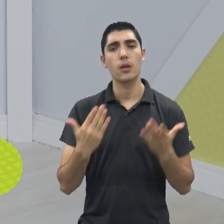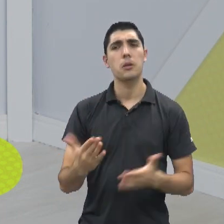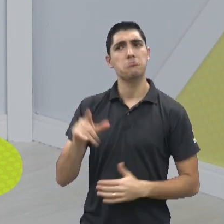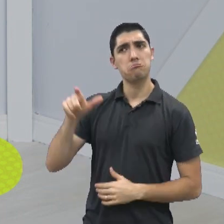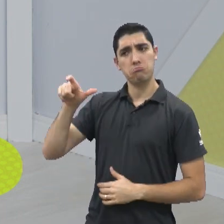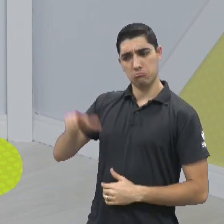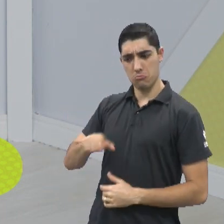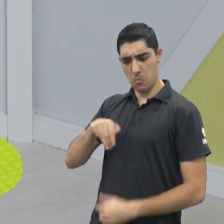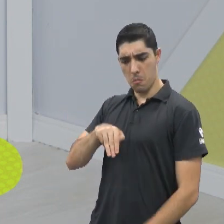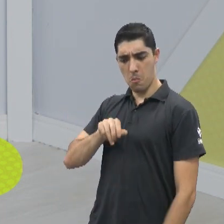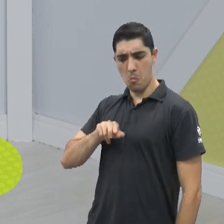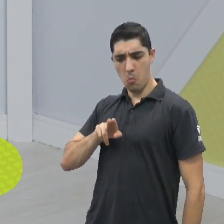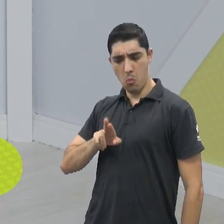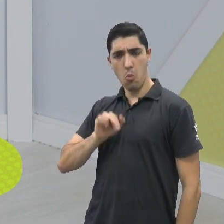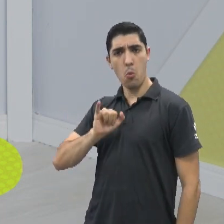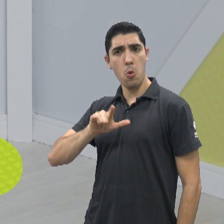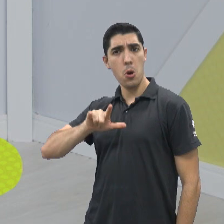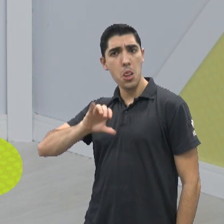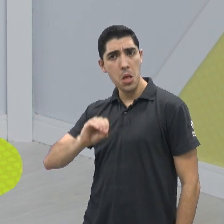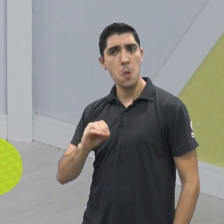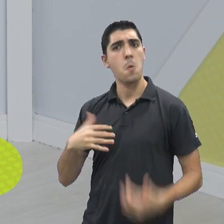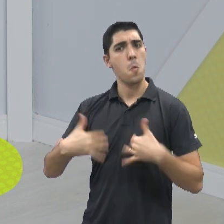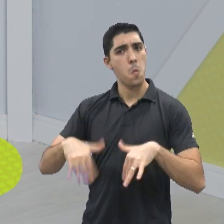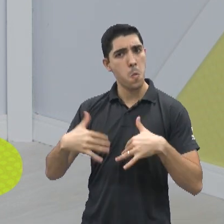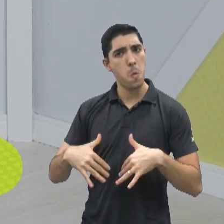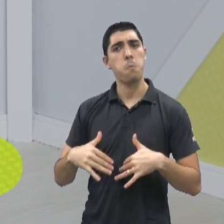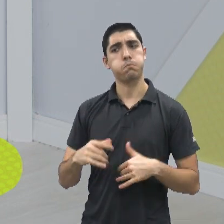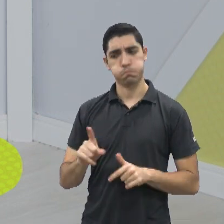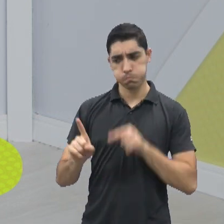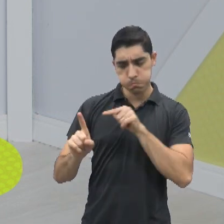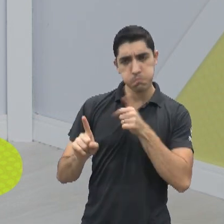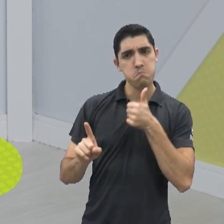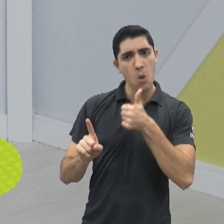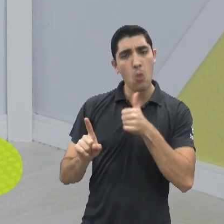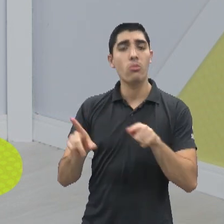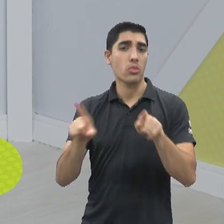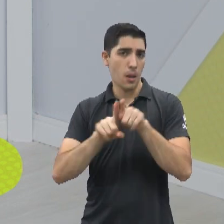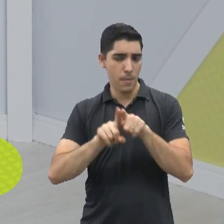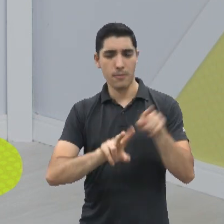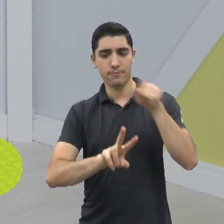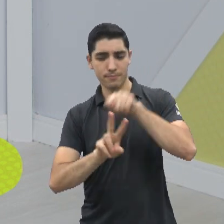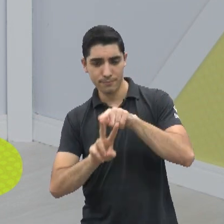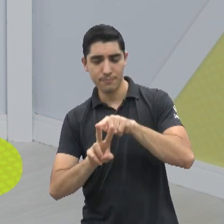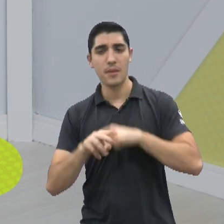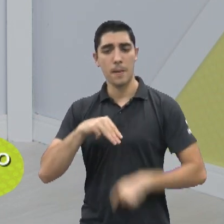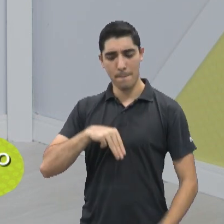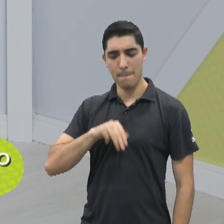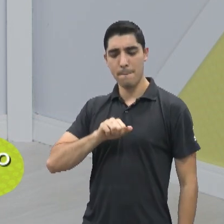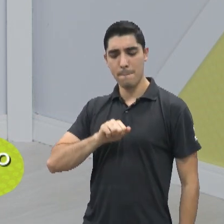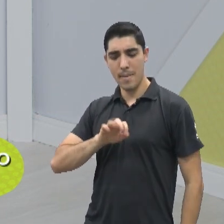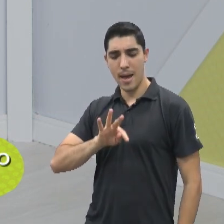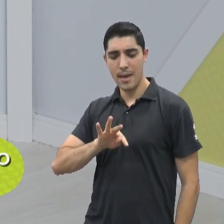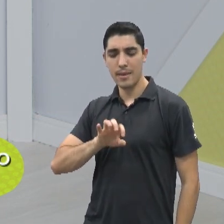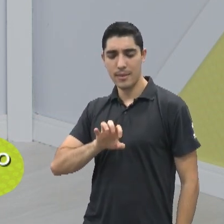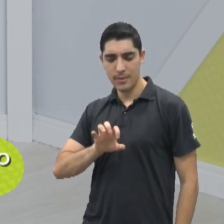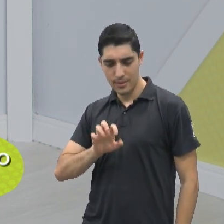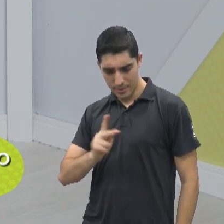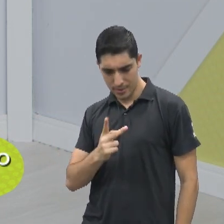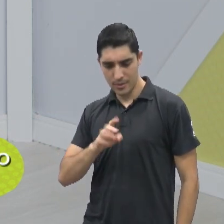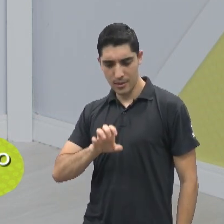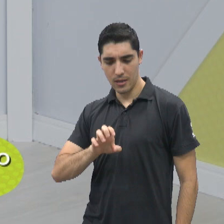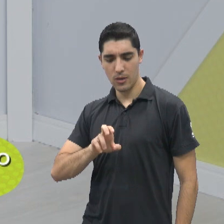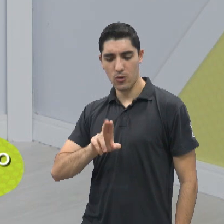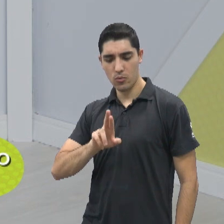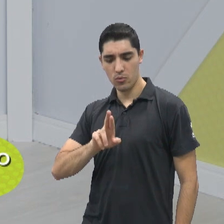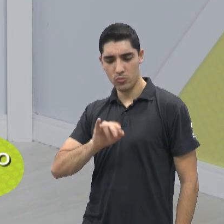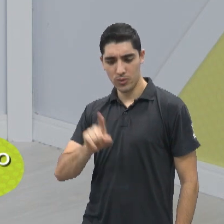personagem de várias matérias aqui no Hora do Esporte, né? O Mateuzinho também, que fez um golaço antes de servir a seleção brasileira. No último jogo